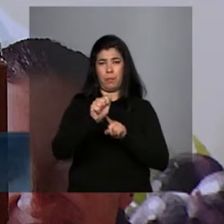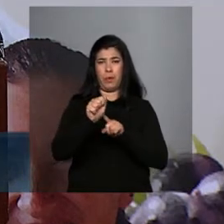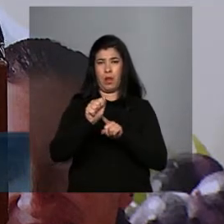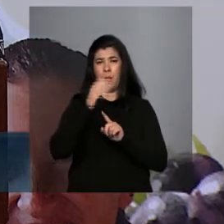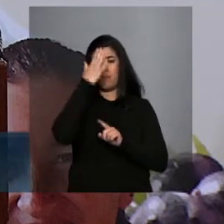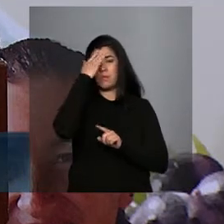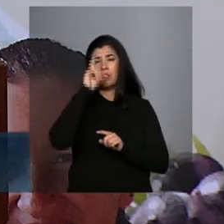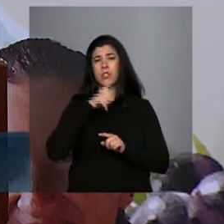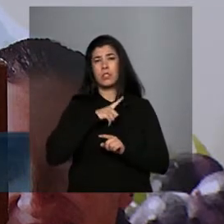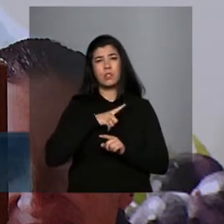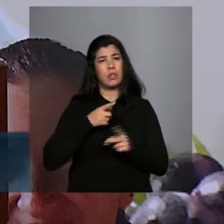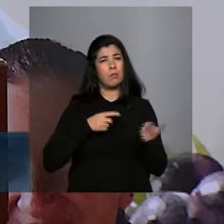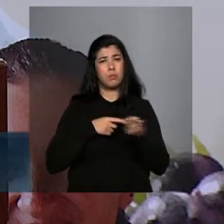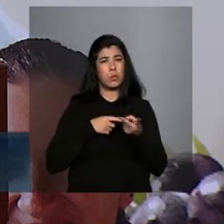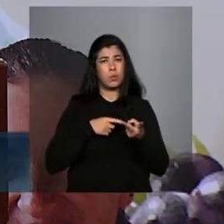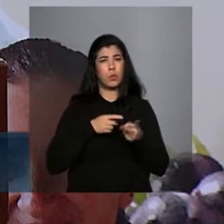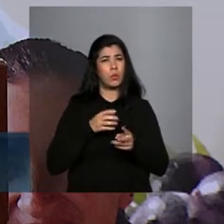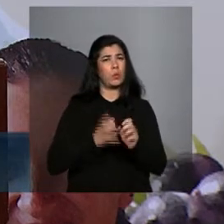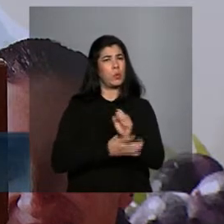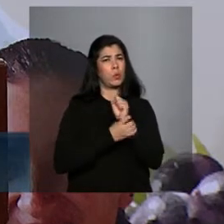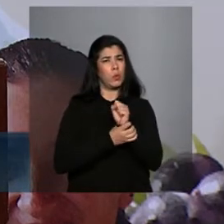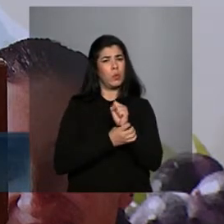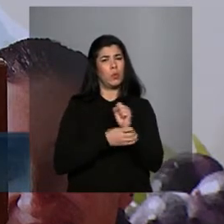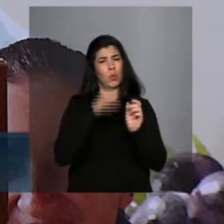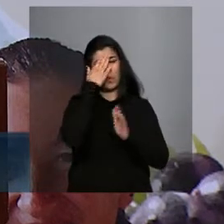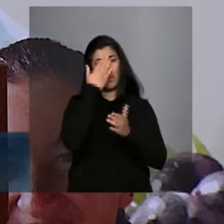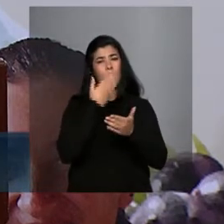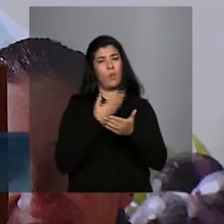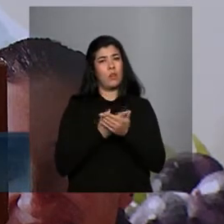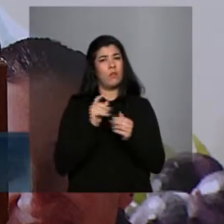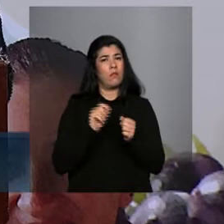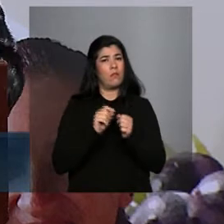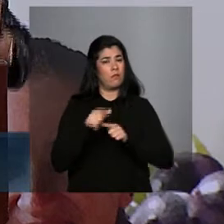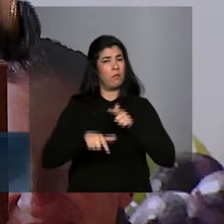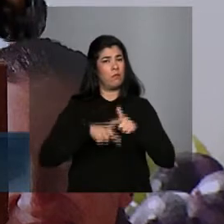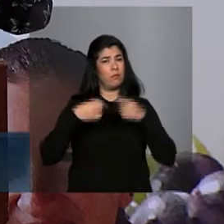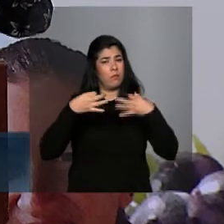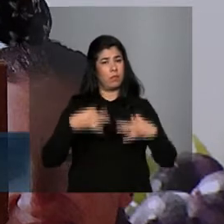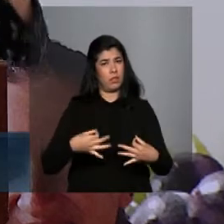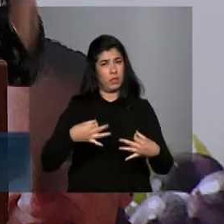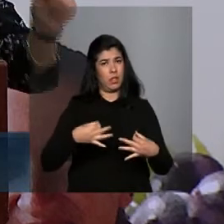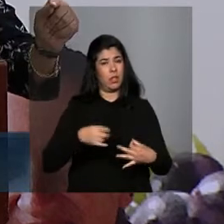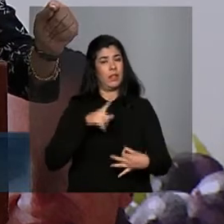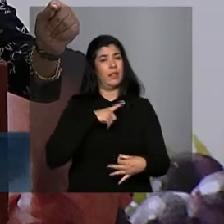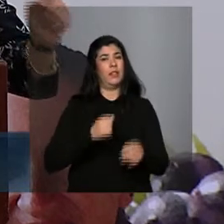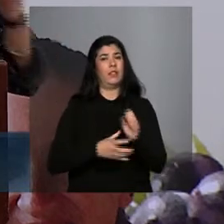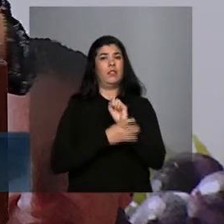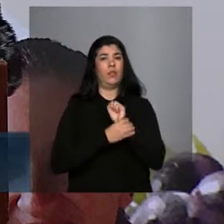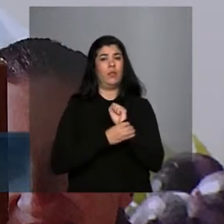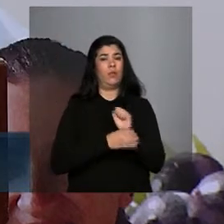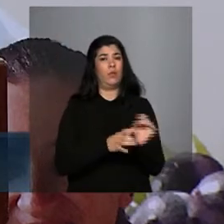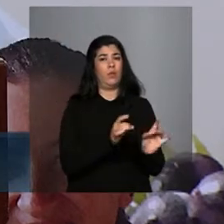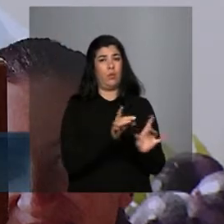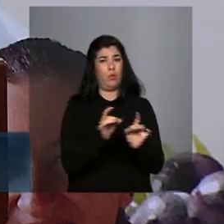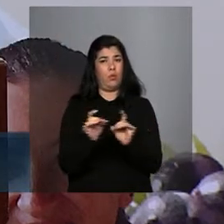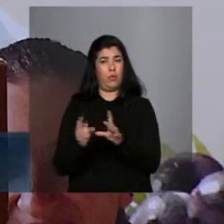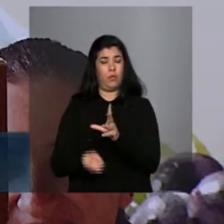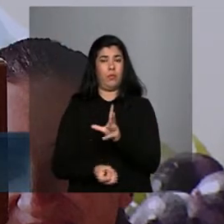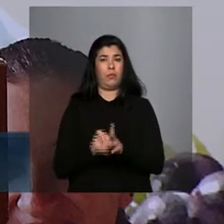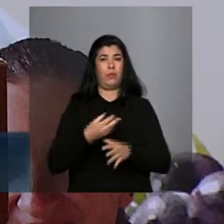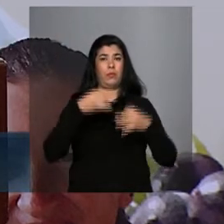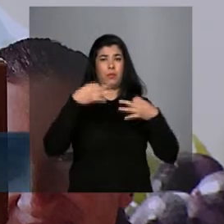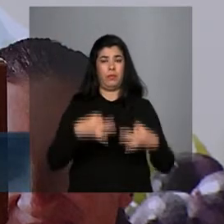Vão, então, garantir que esse mercado seja, de fato, um mercado efetivo. Porque